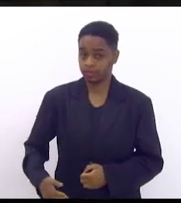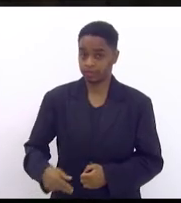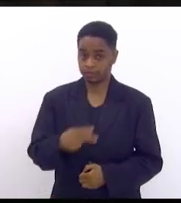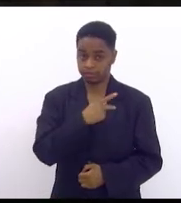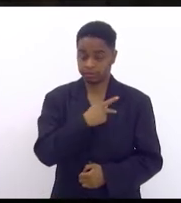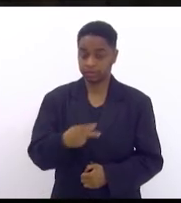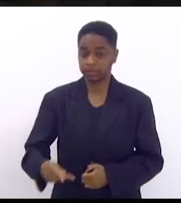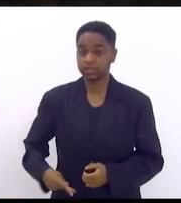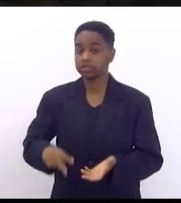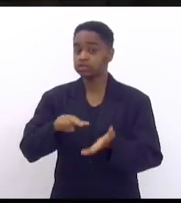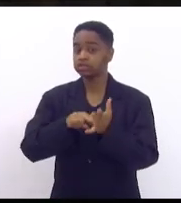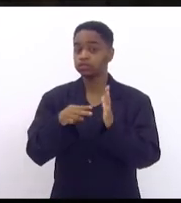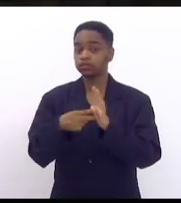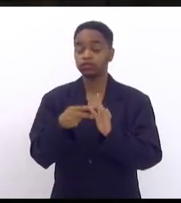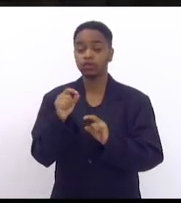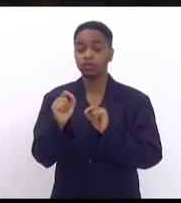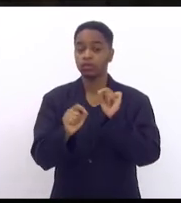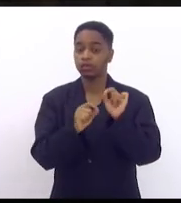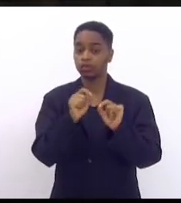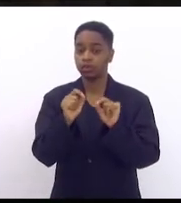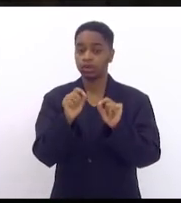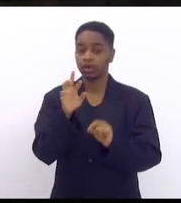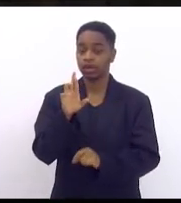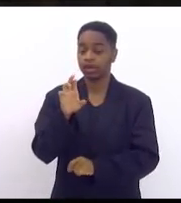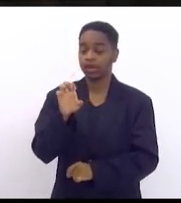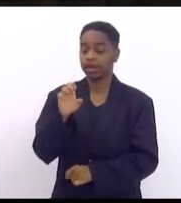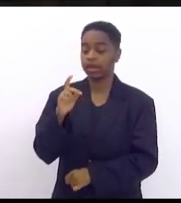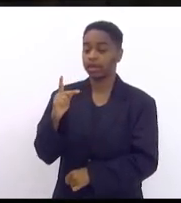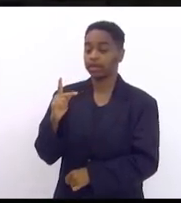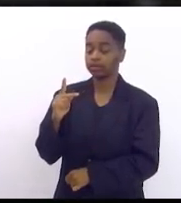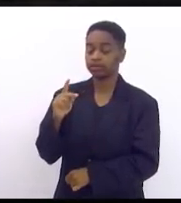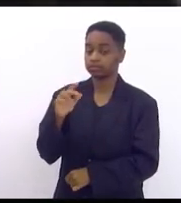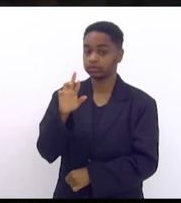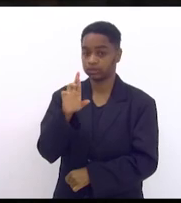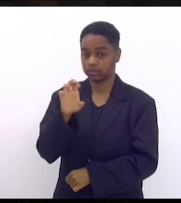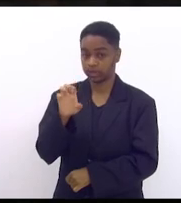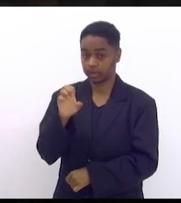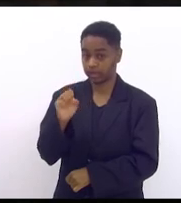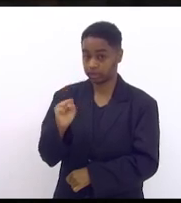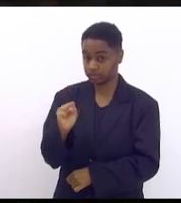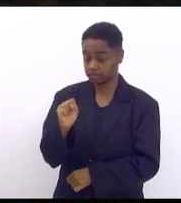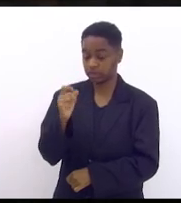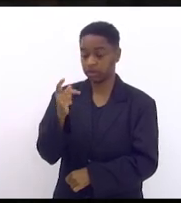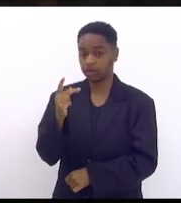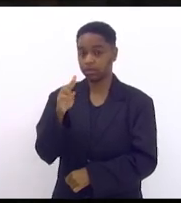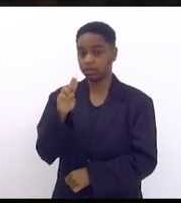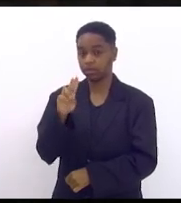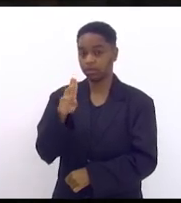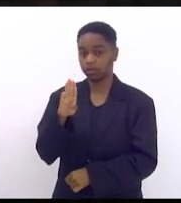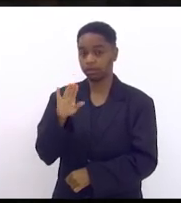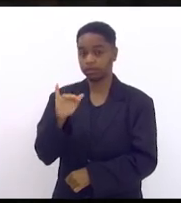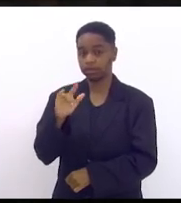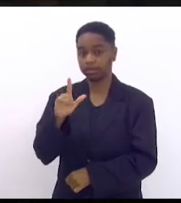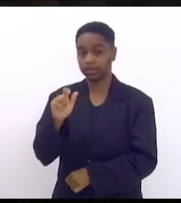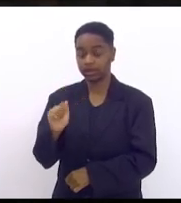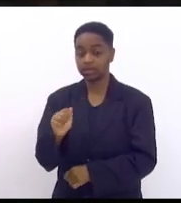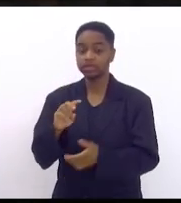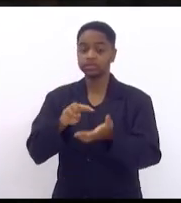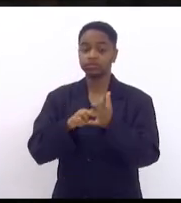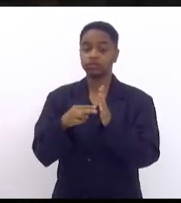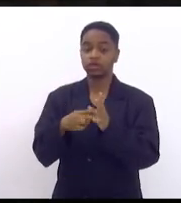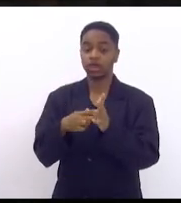quer dizer res publica, a coisa pública. E uma das